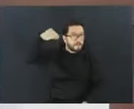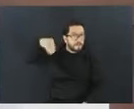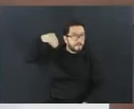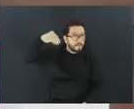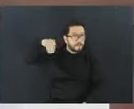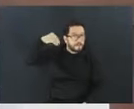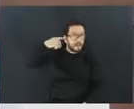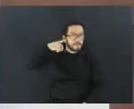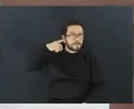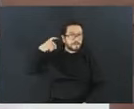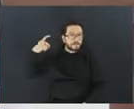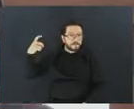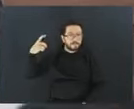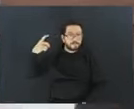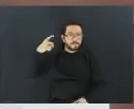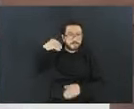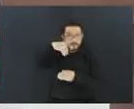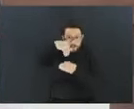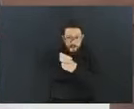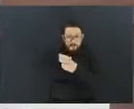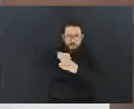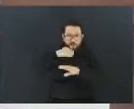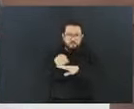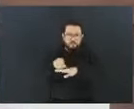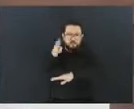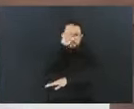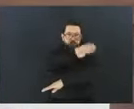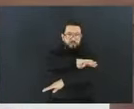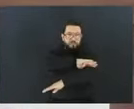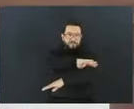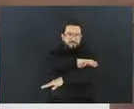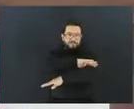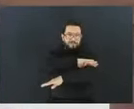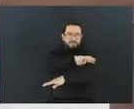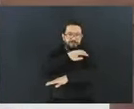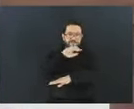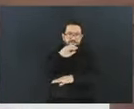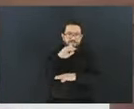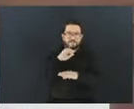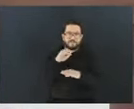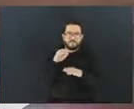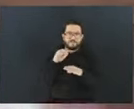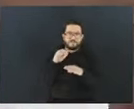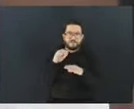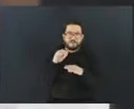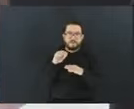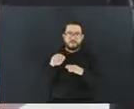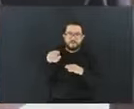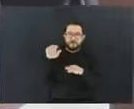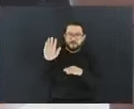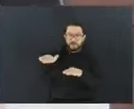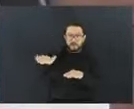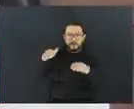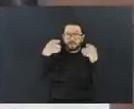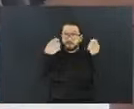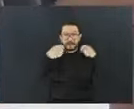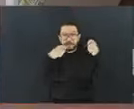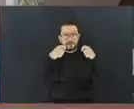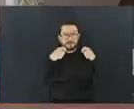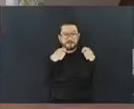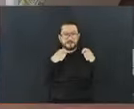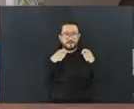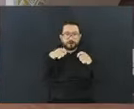ela toca dentro do quartel, que ela é tão... ela vai acordar o policial do mesmo jeito, sem necessidade de acordar a vizinhança, é nesse sentido. É